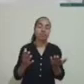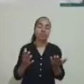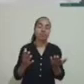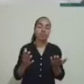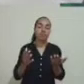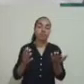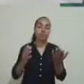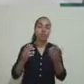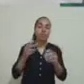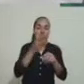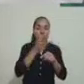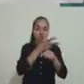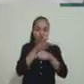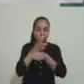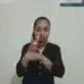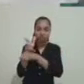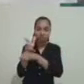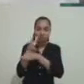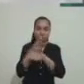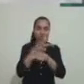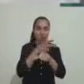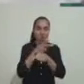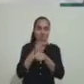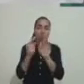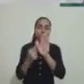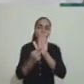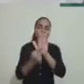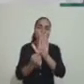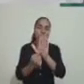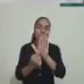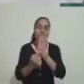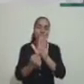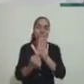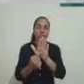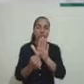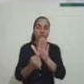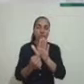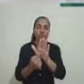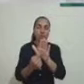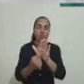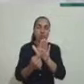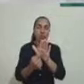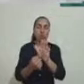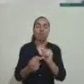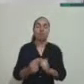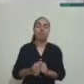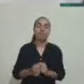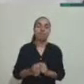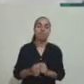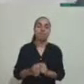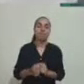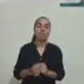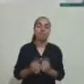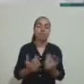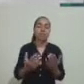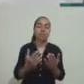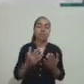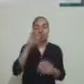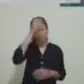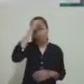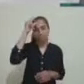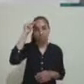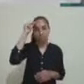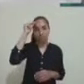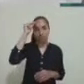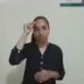bairros possam ser compartilhadas para a muralha virtual. A prefeitura já fez alguns